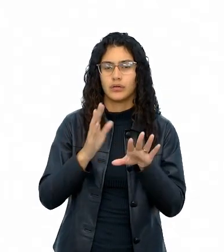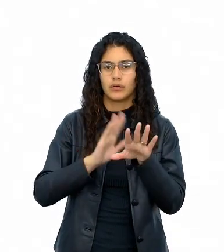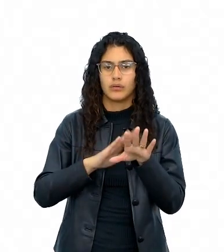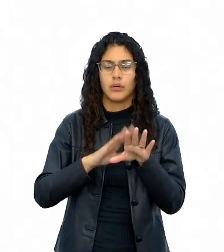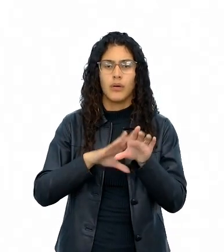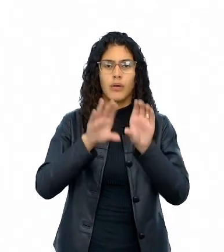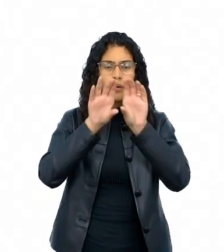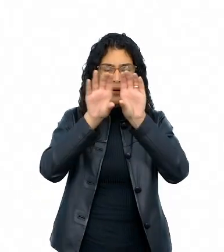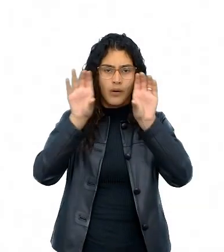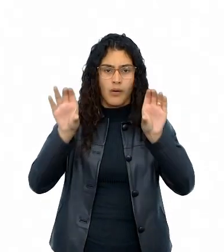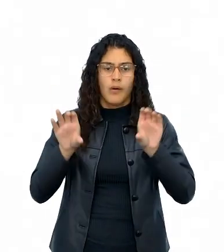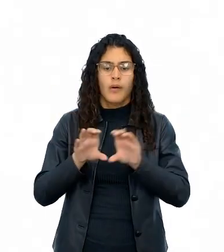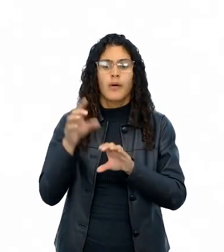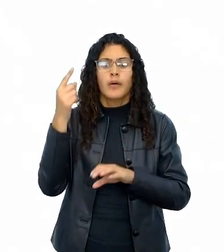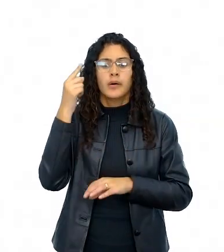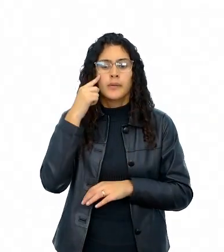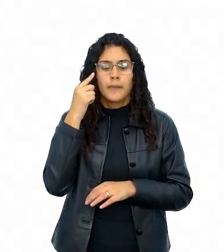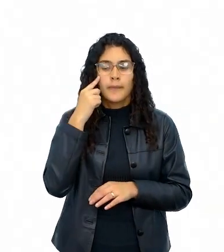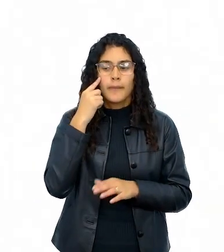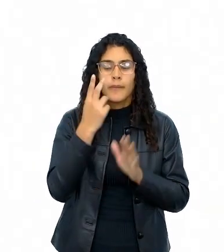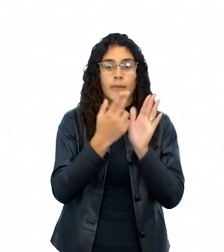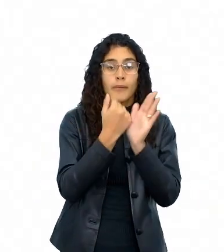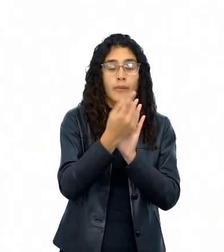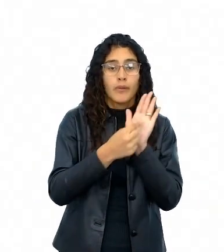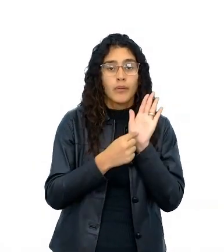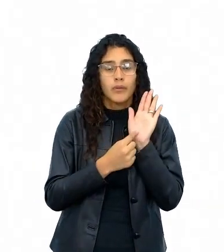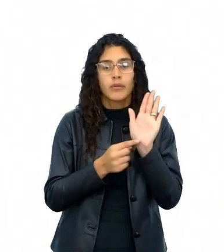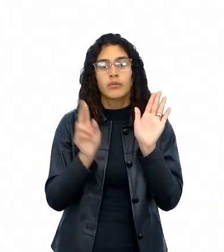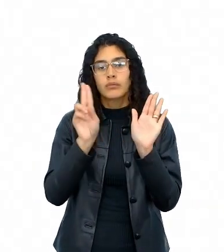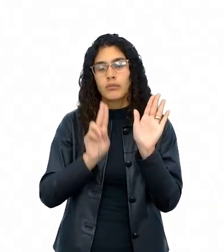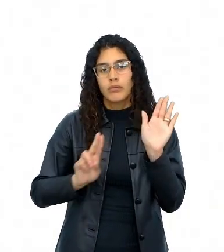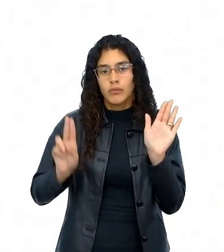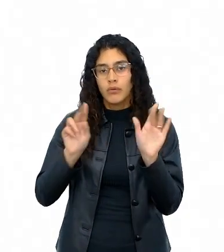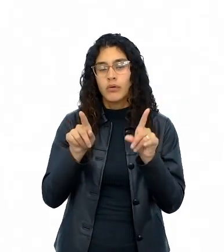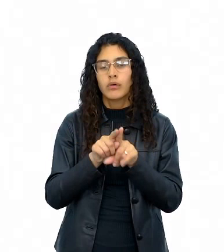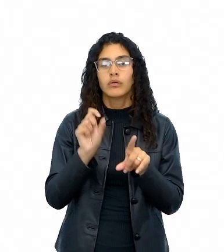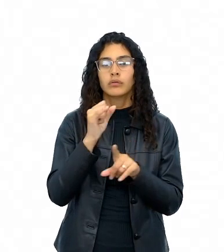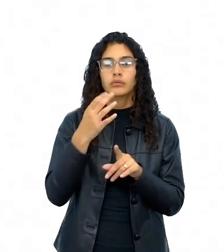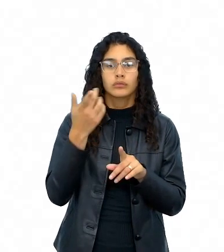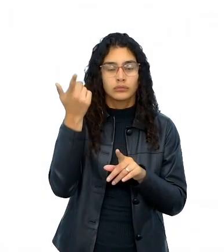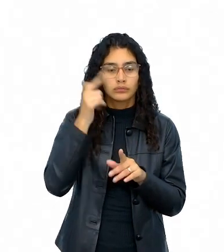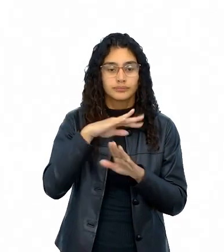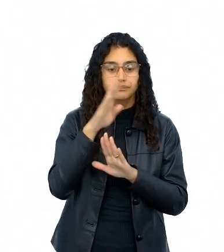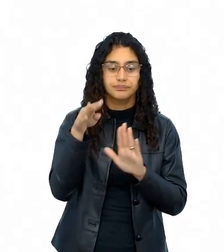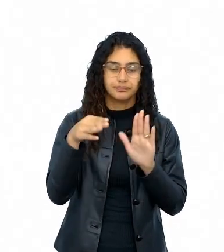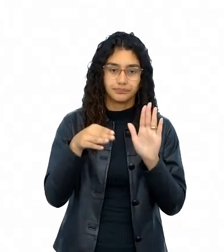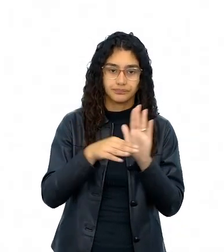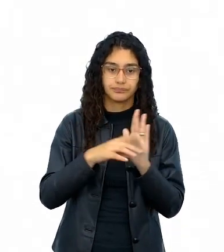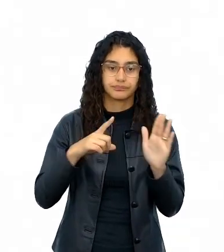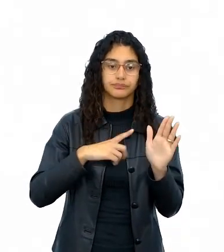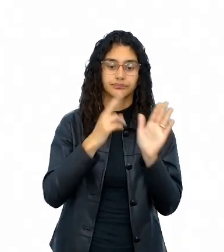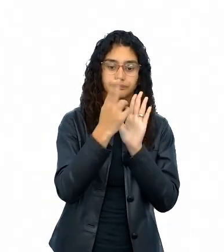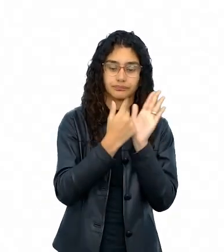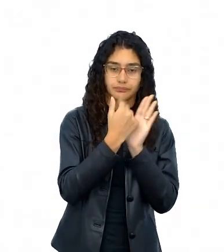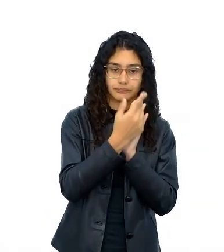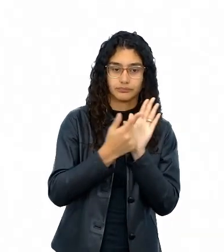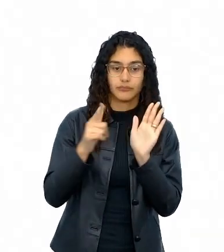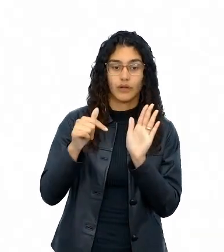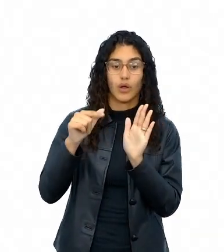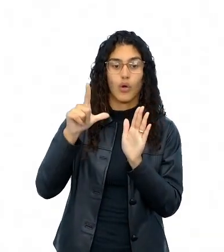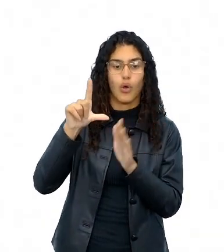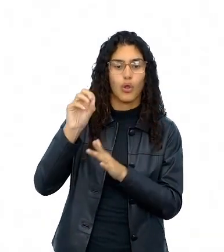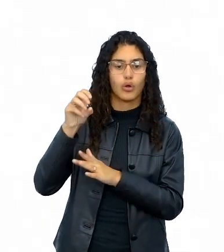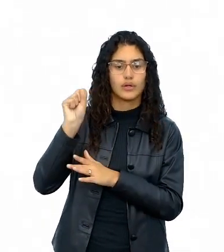montando o fluxograma? É pensar ali nas figuras que a gente está usando, e quando chega naquela figura ali que é o